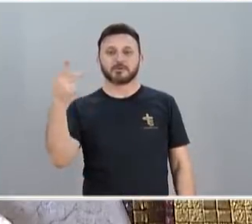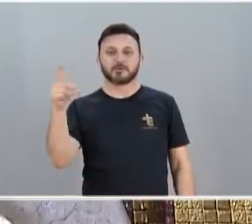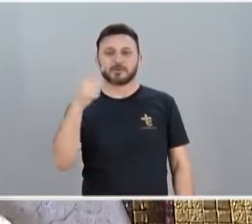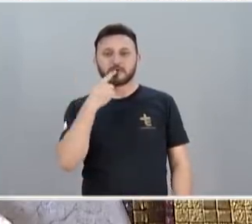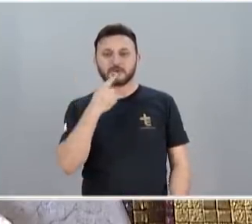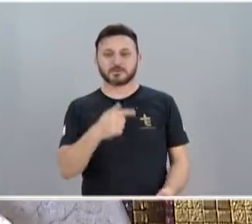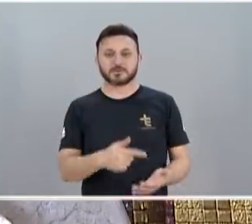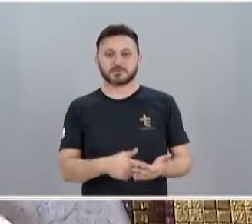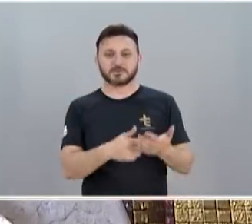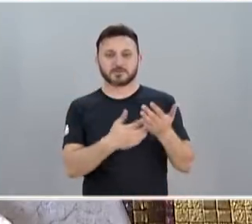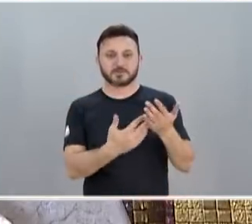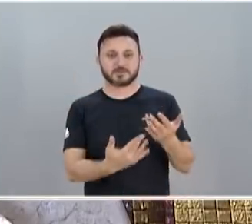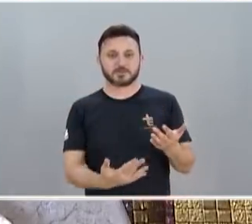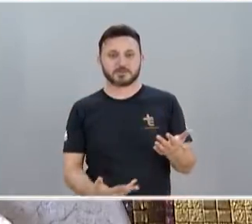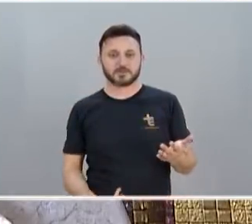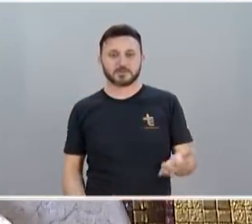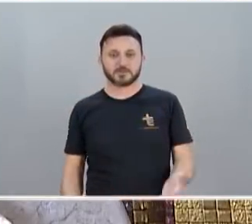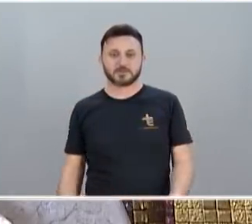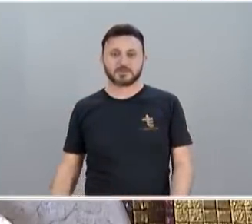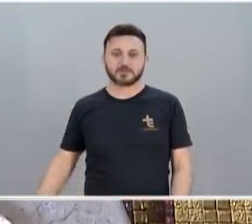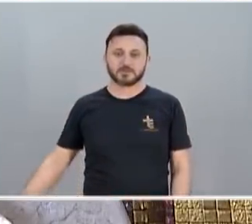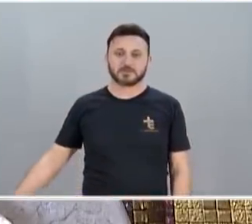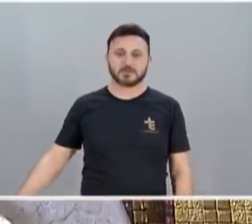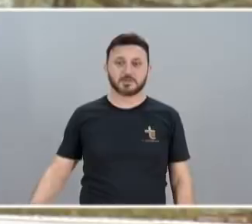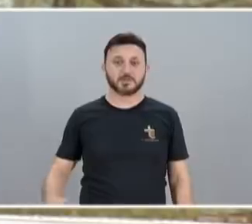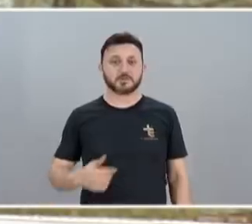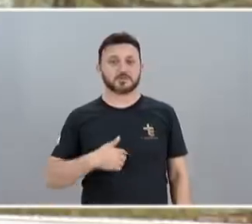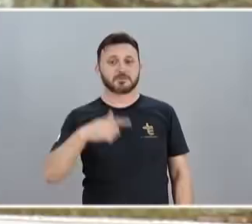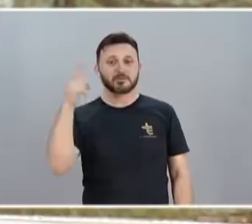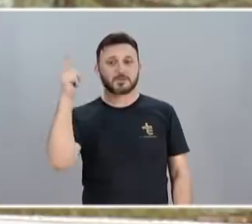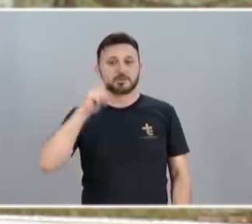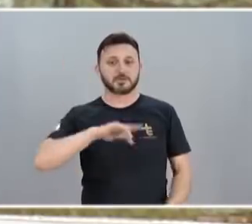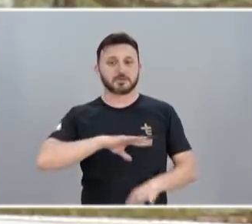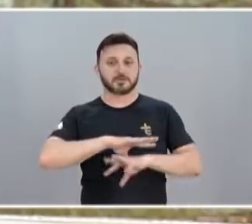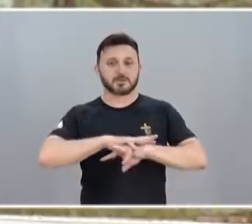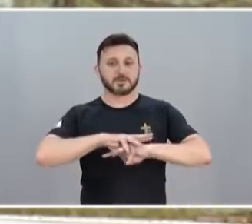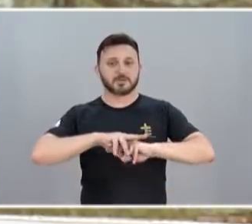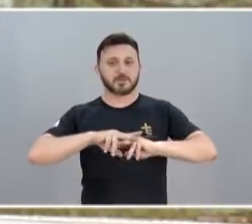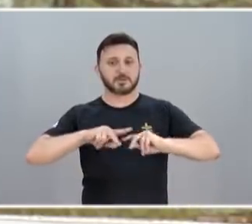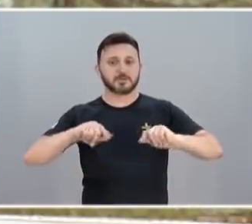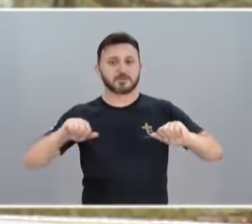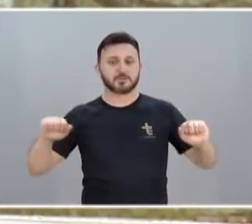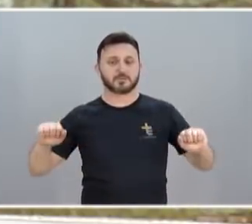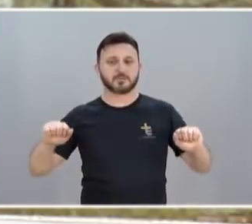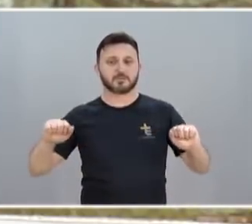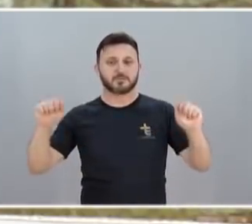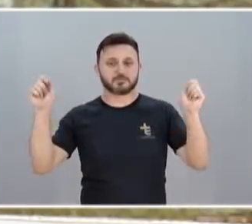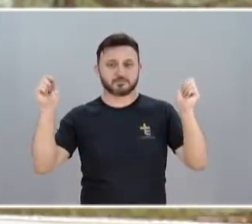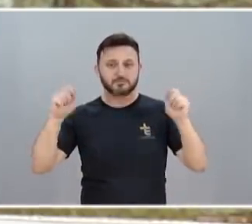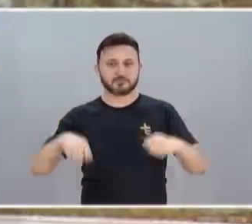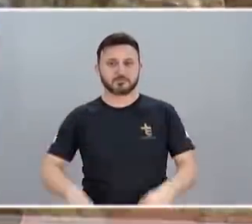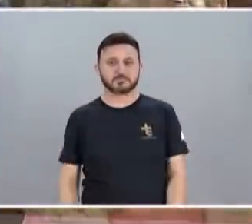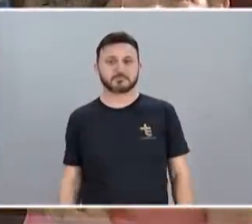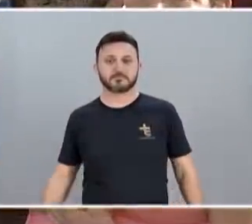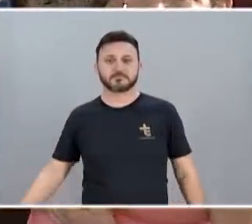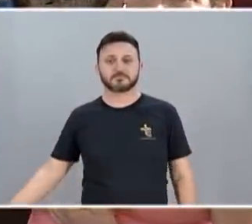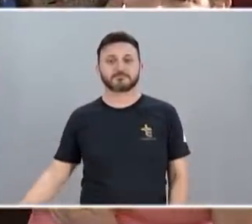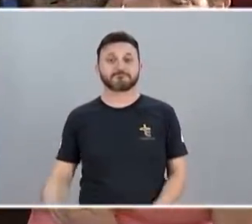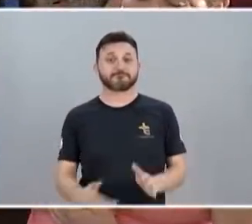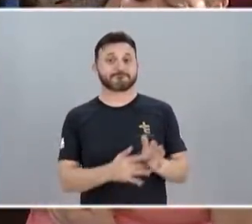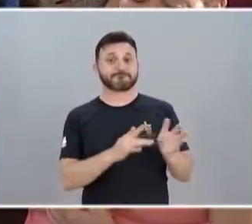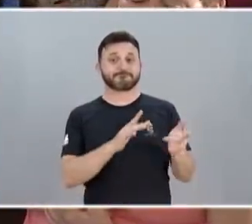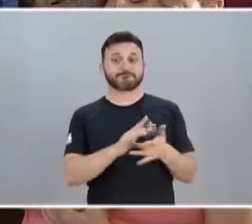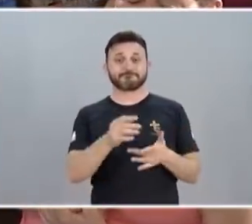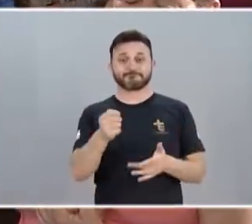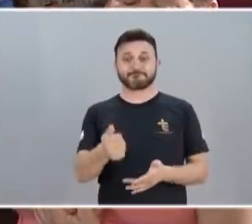do teu sangue e eu serei curado. Basta uma gota